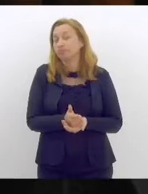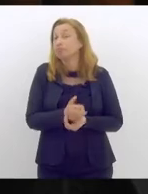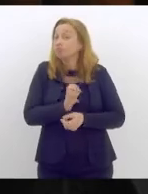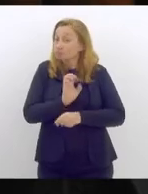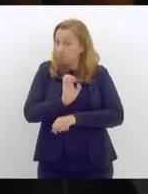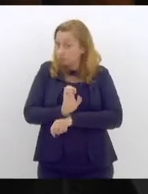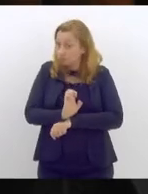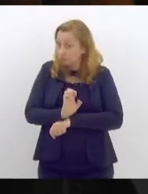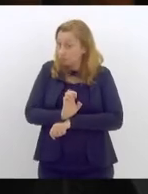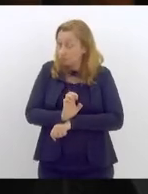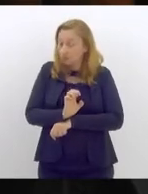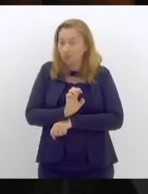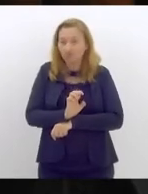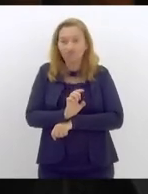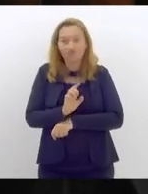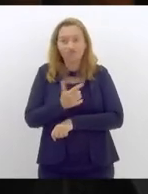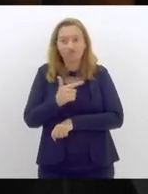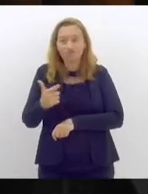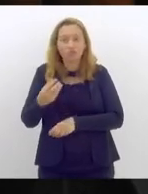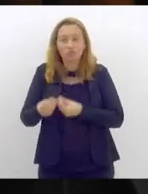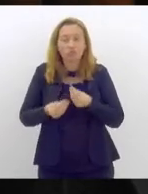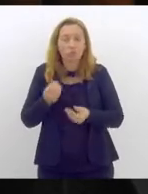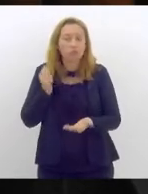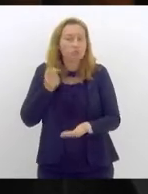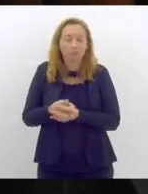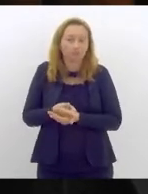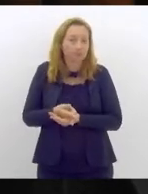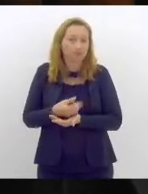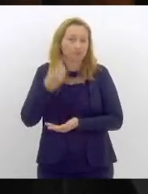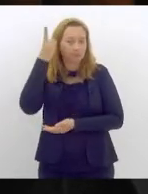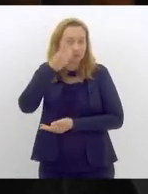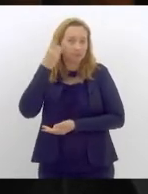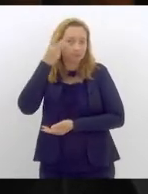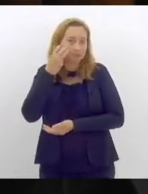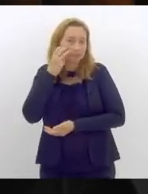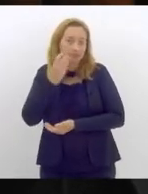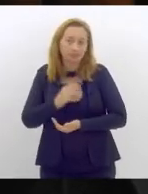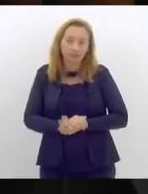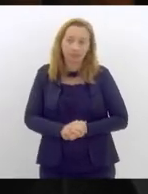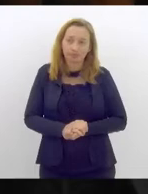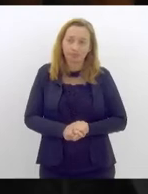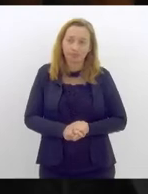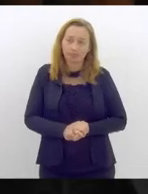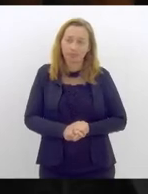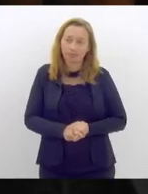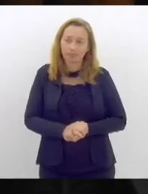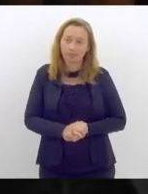não é capaz de Deputado valdec de gerar